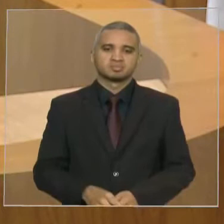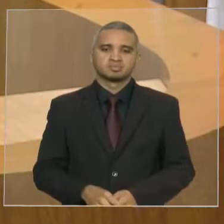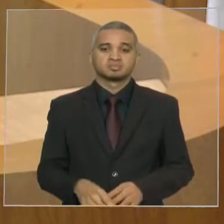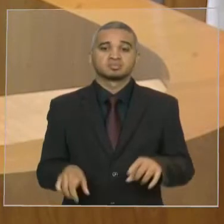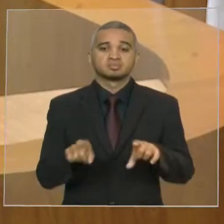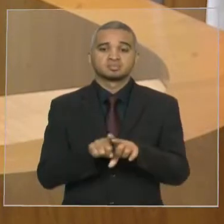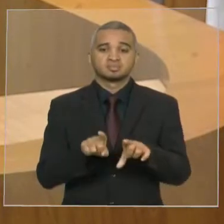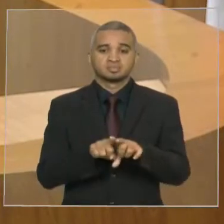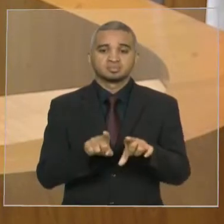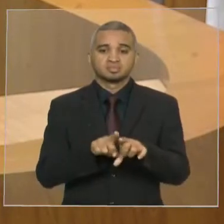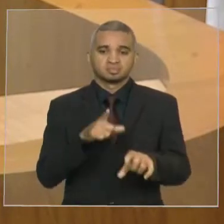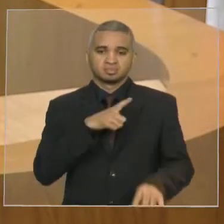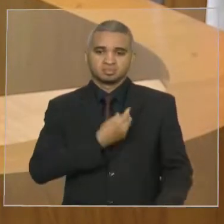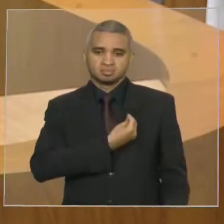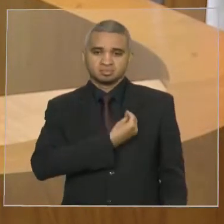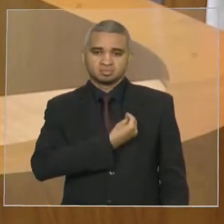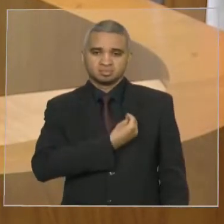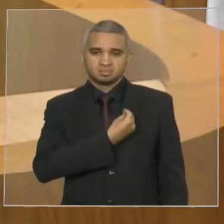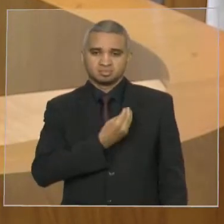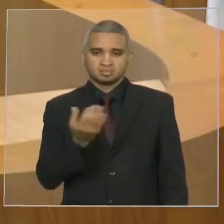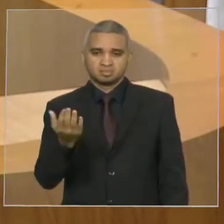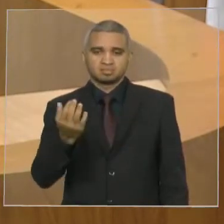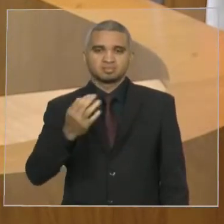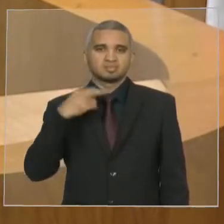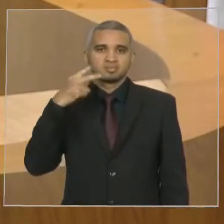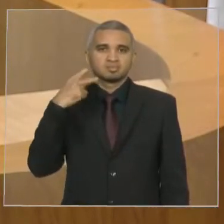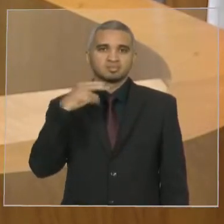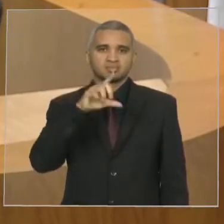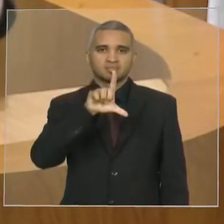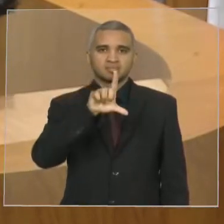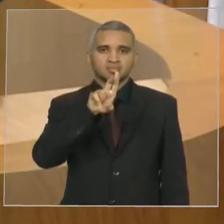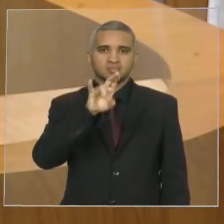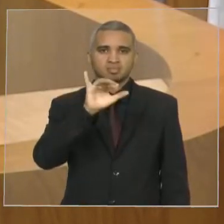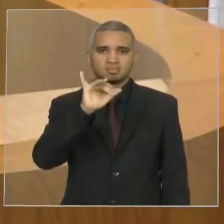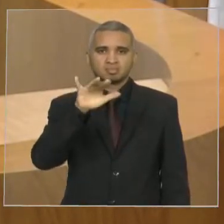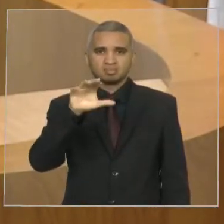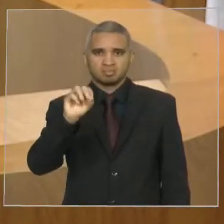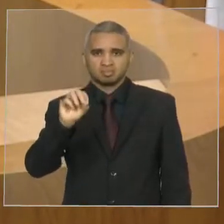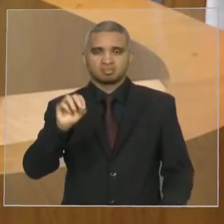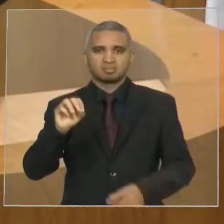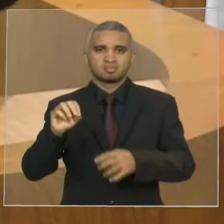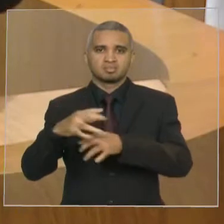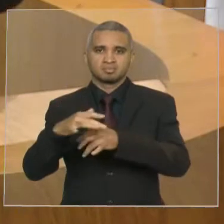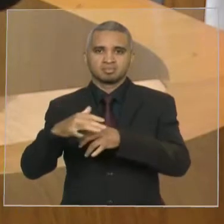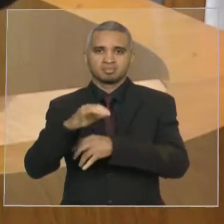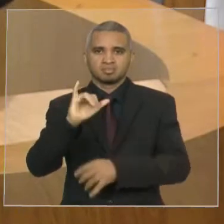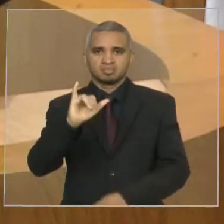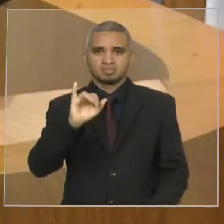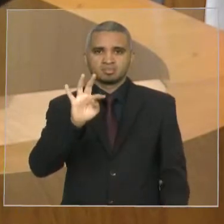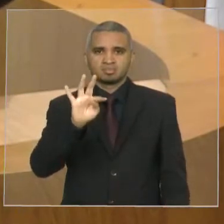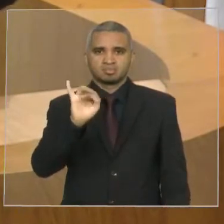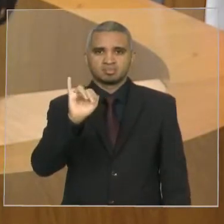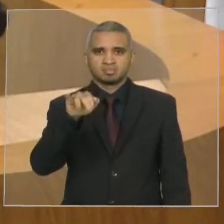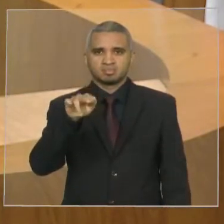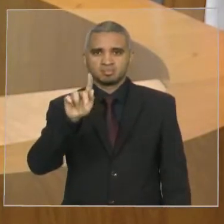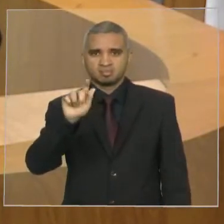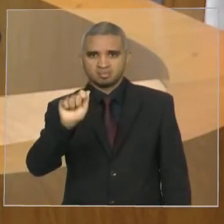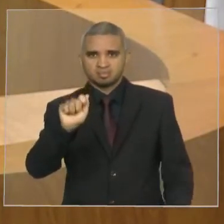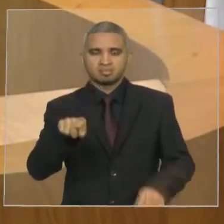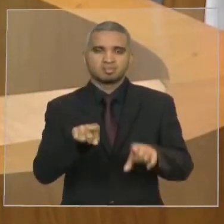registrar a presença do vereador Luciano do Itinga e do vice-prefeito daquela cidade, Itinga do Maranhão,